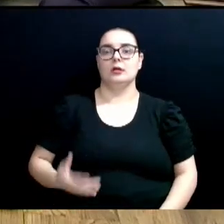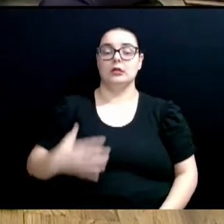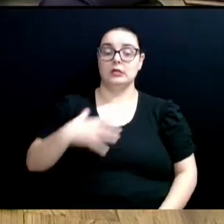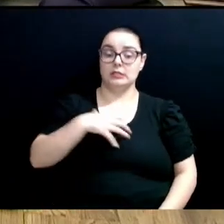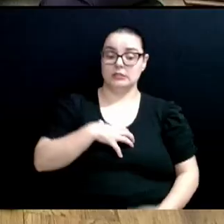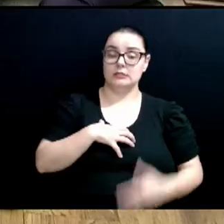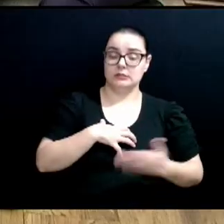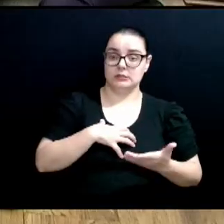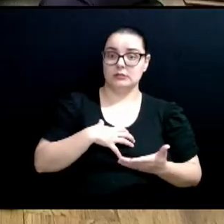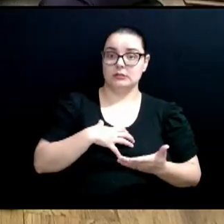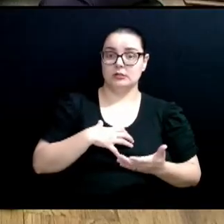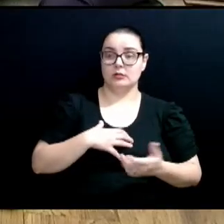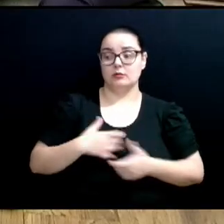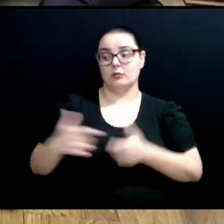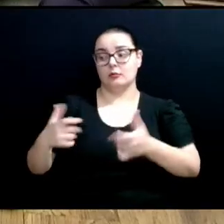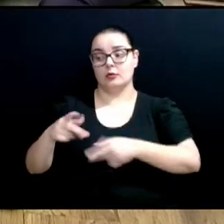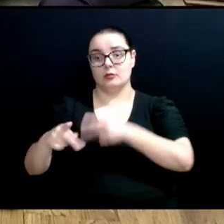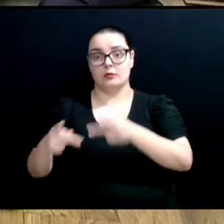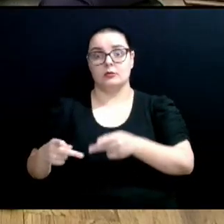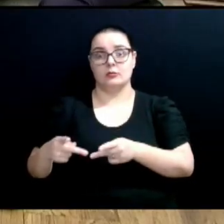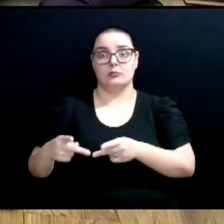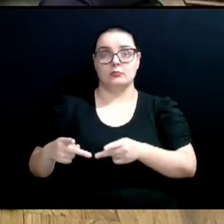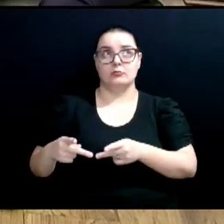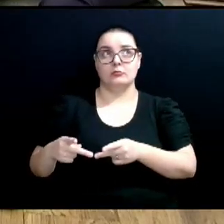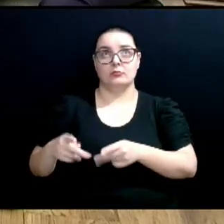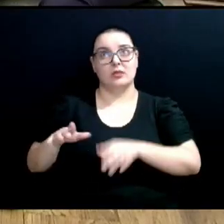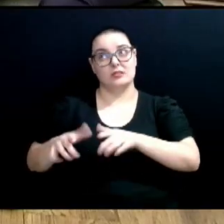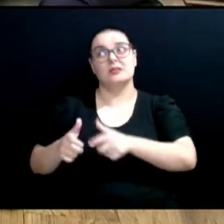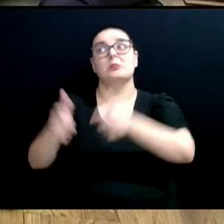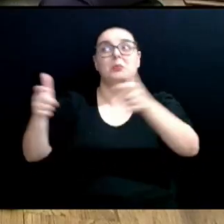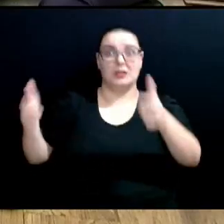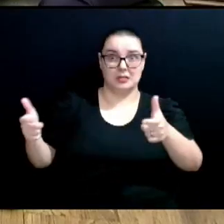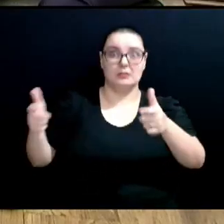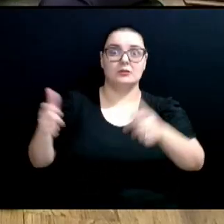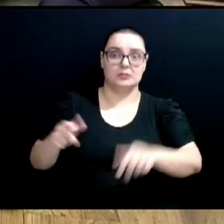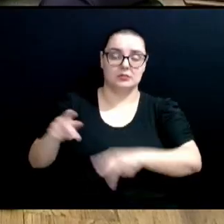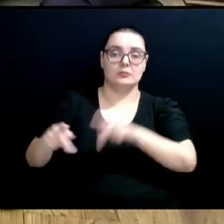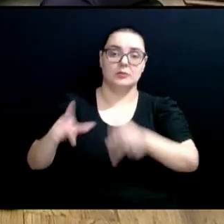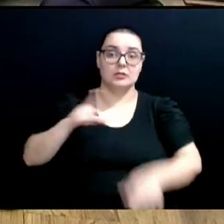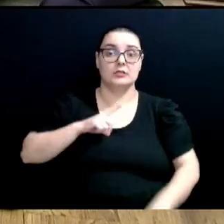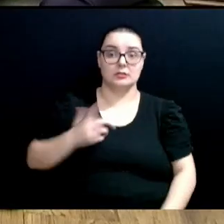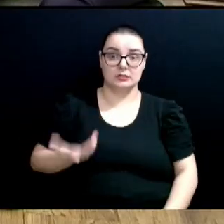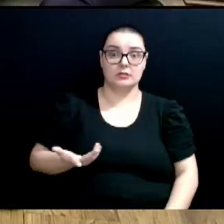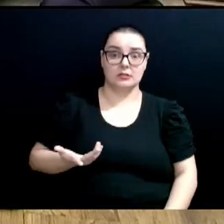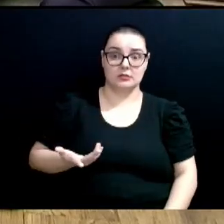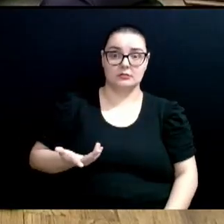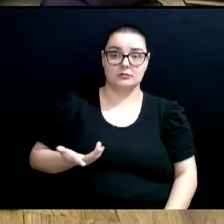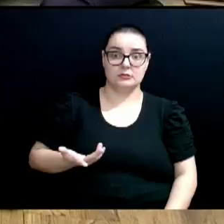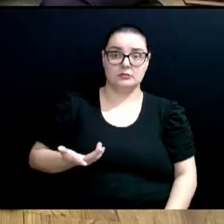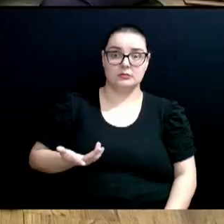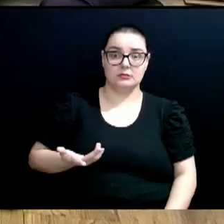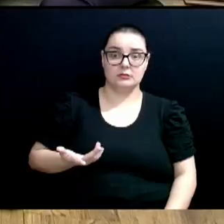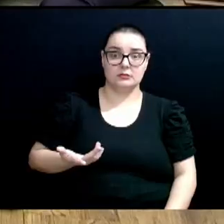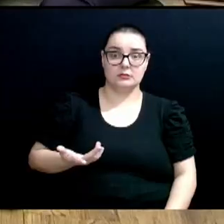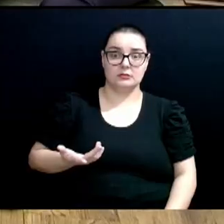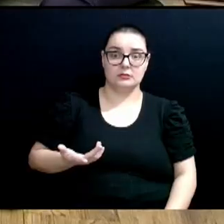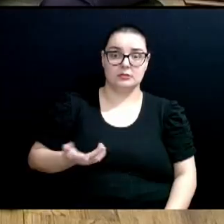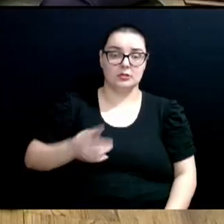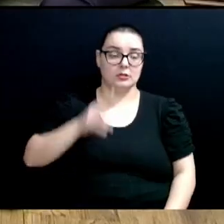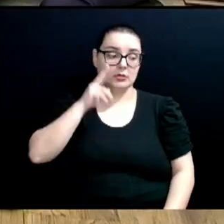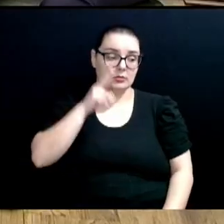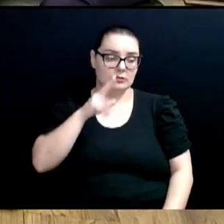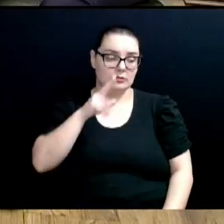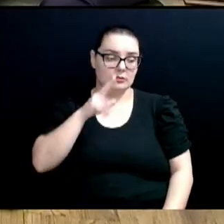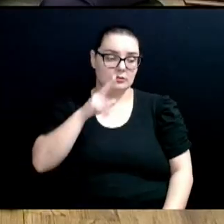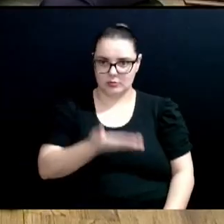da população, né, talvez até a maioria da população tem, quando vê um político, né, seja